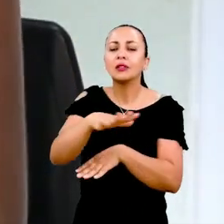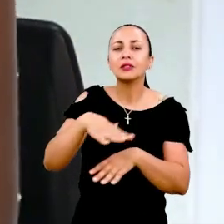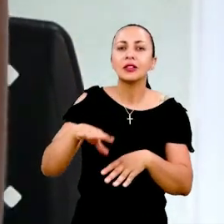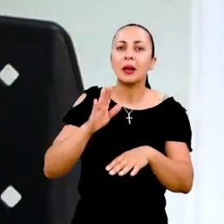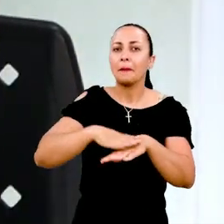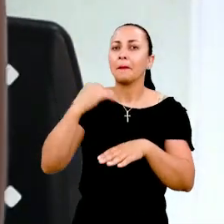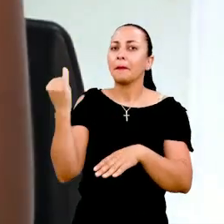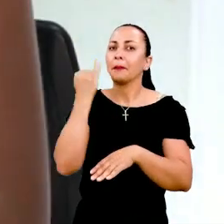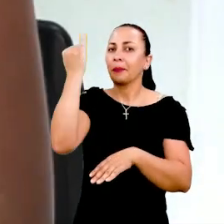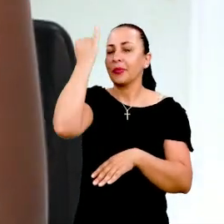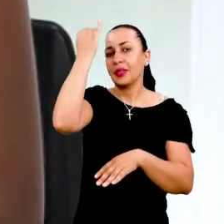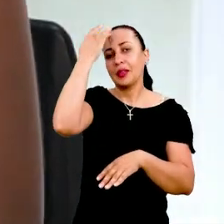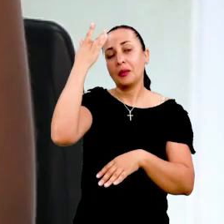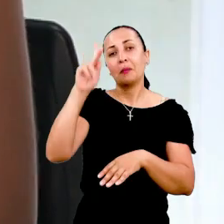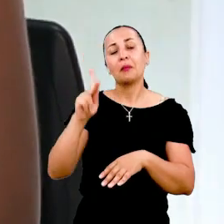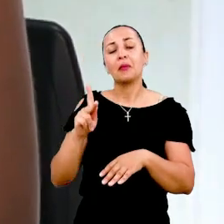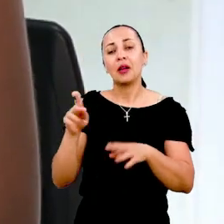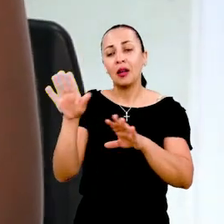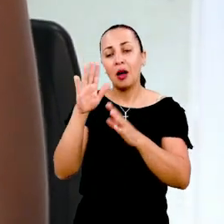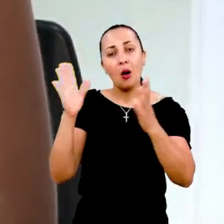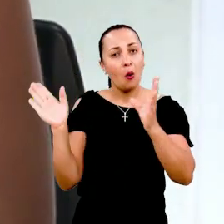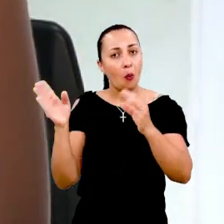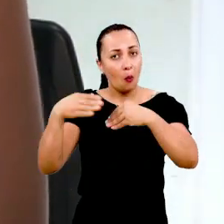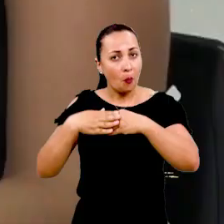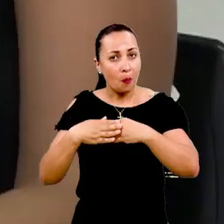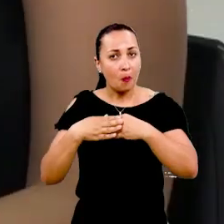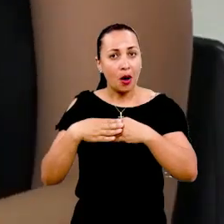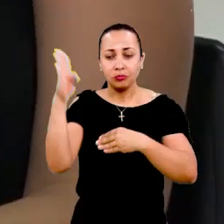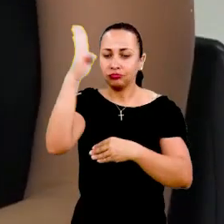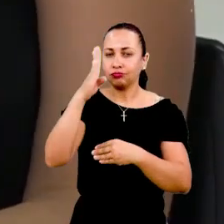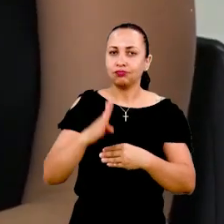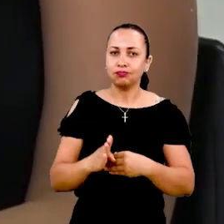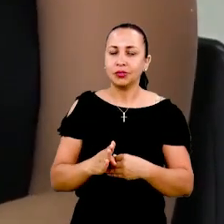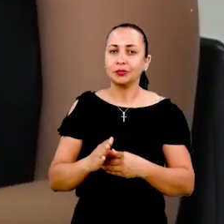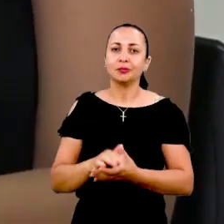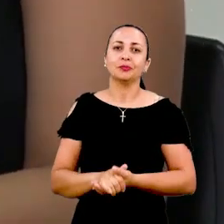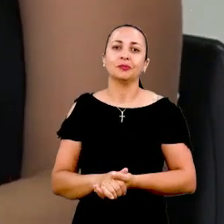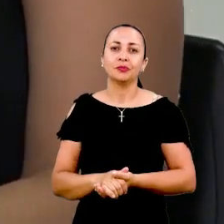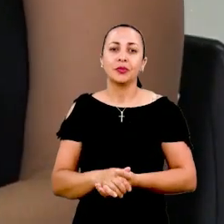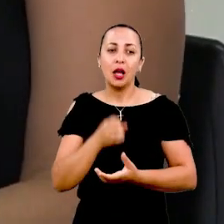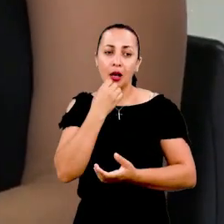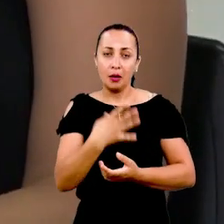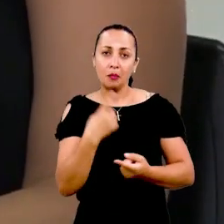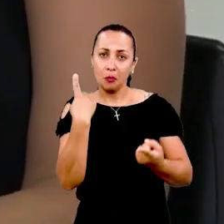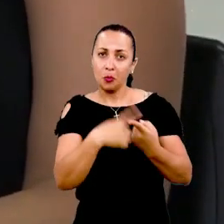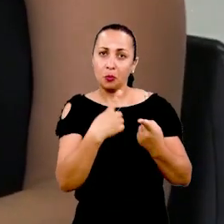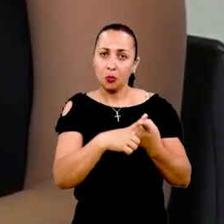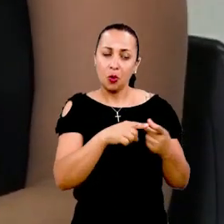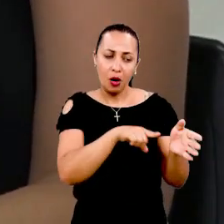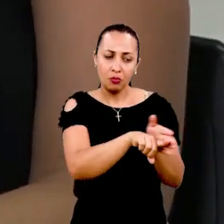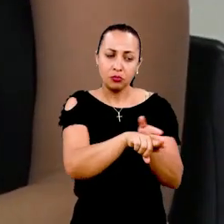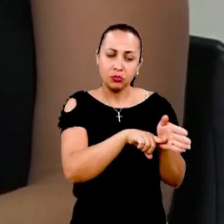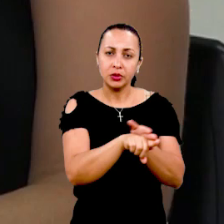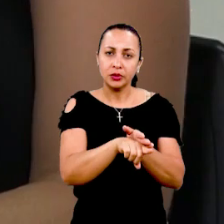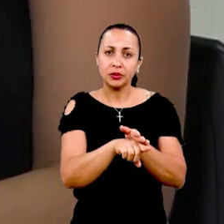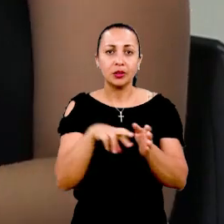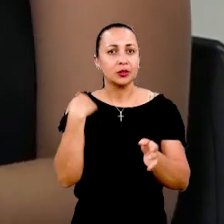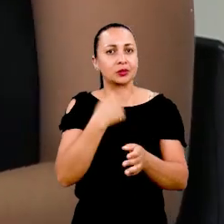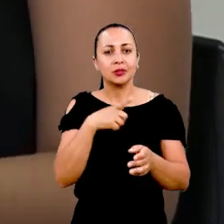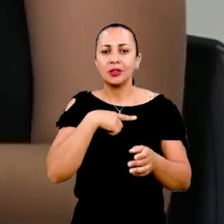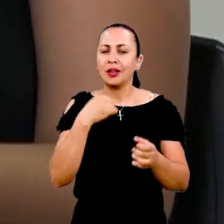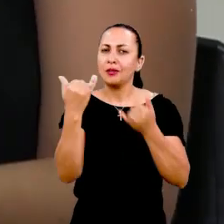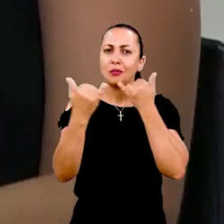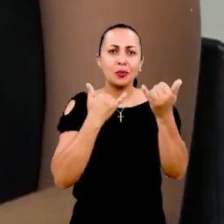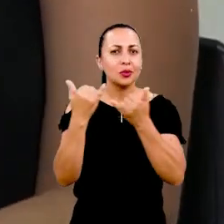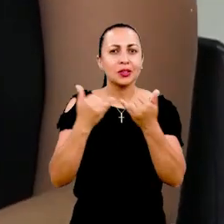áreas que são prioritárias para a conservação de cavalos marinhos no Brasil. Essa pesquisa ela é muito interessante porque nós